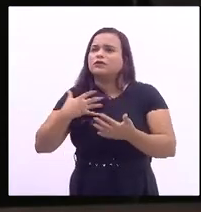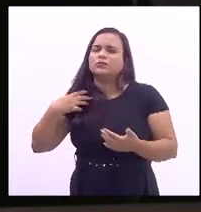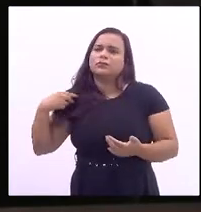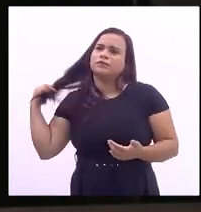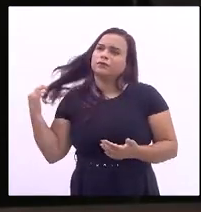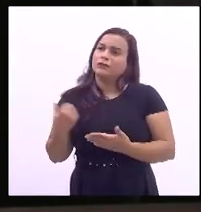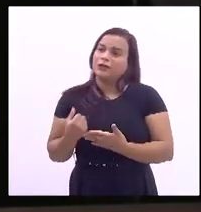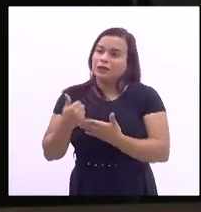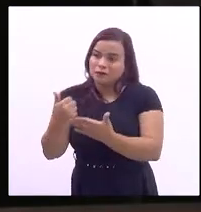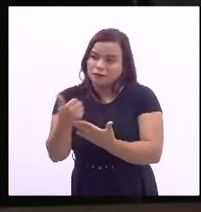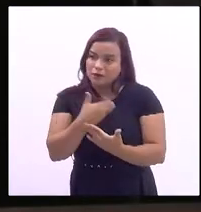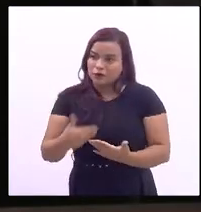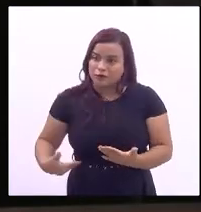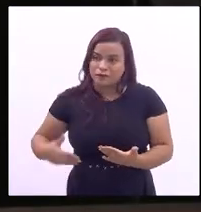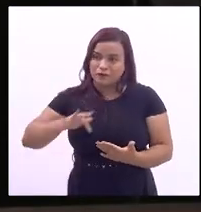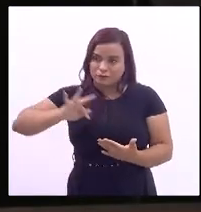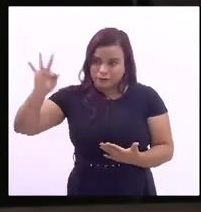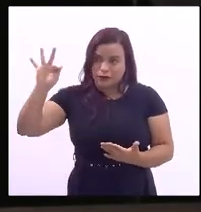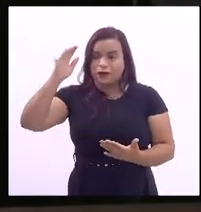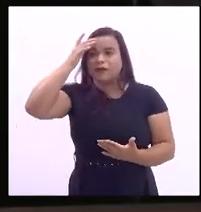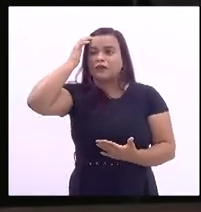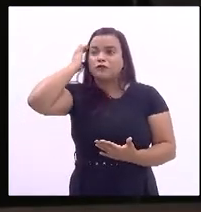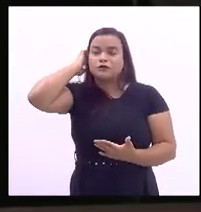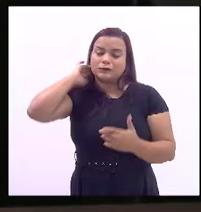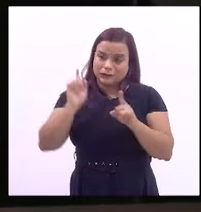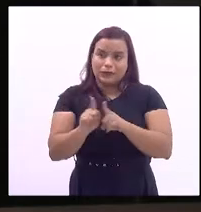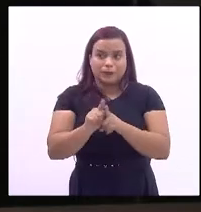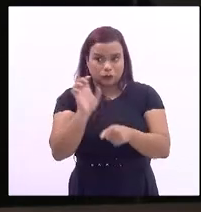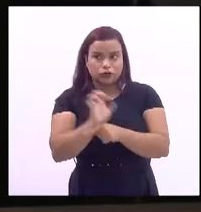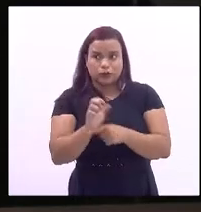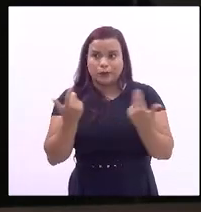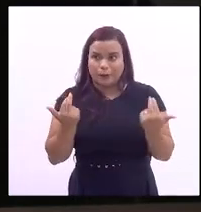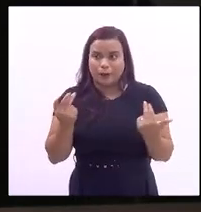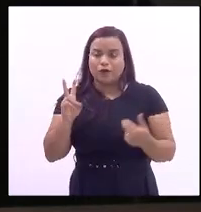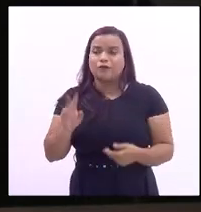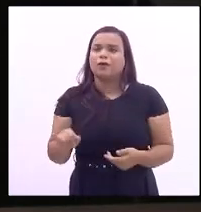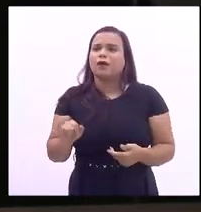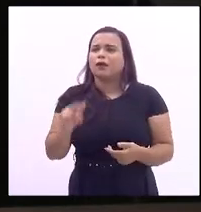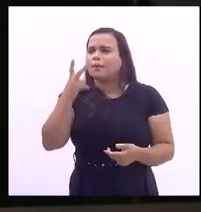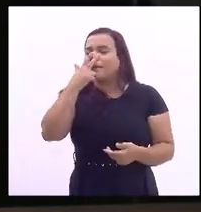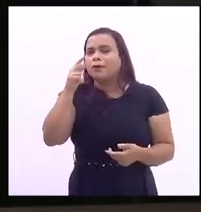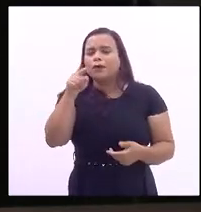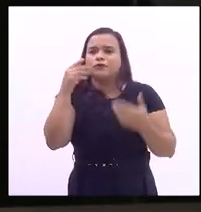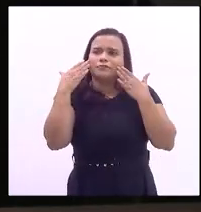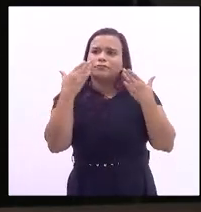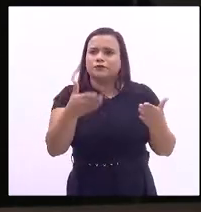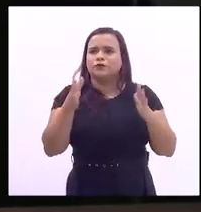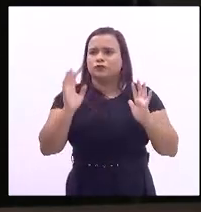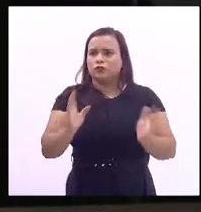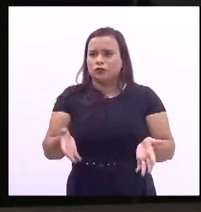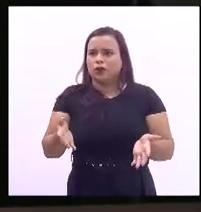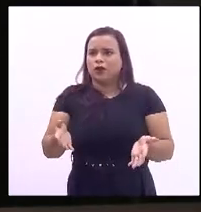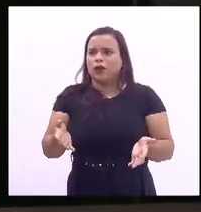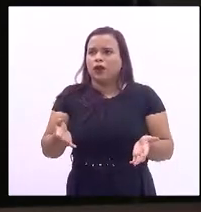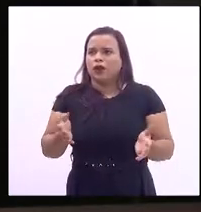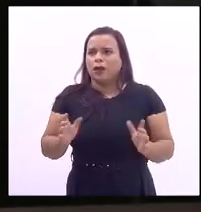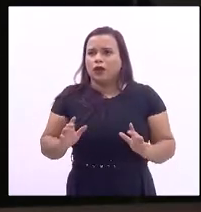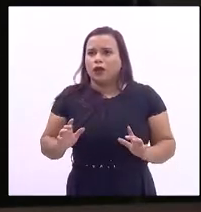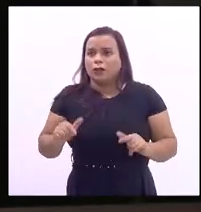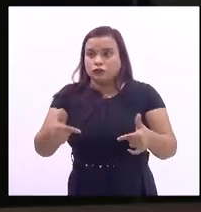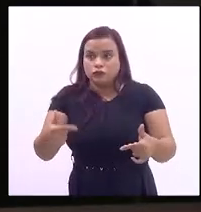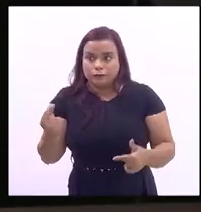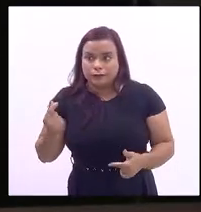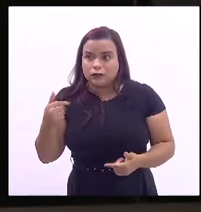para o governo federal e assim será no governo estadual e já fez questão de se ver livre do último ativo